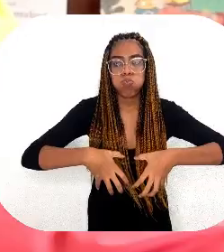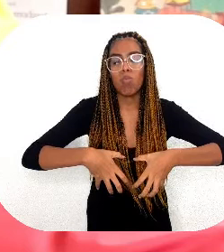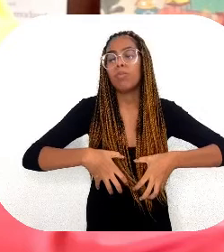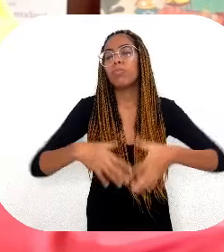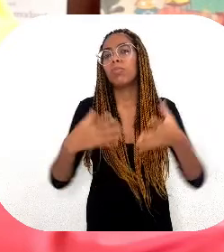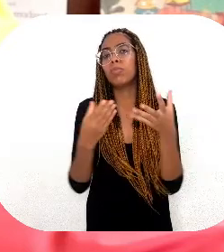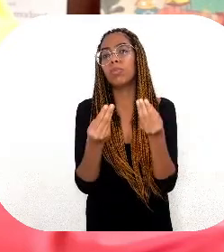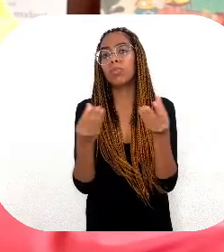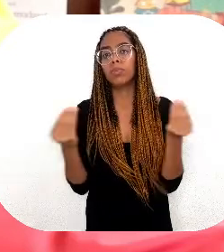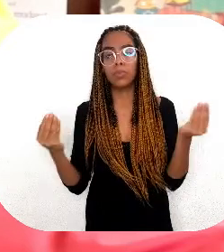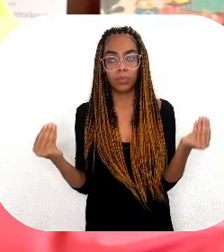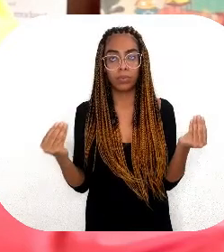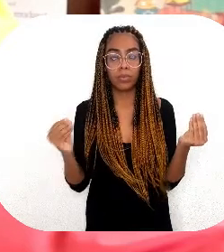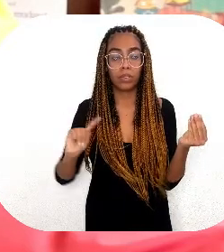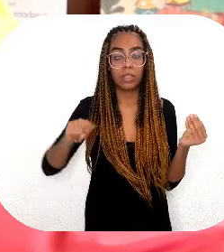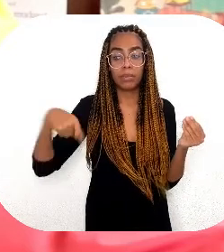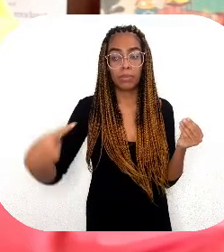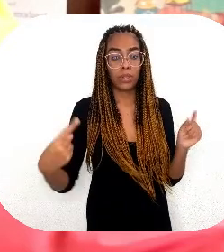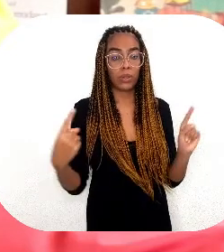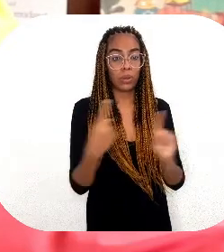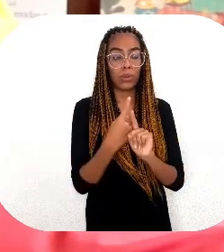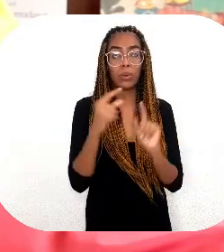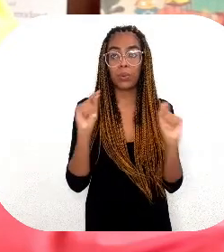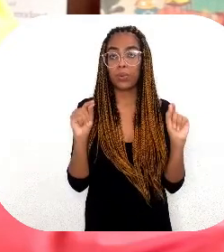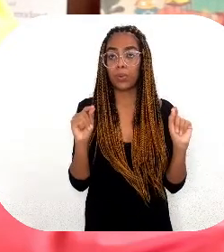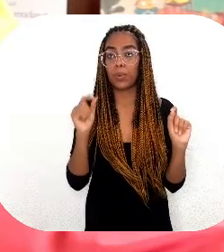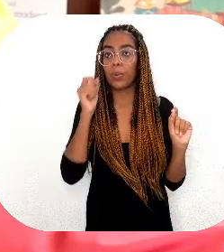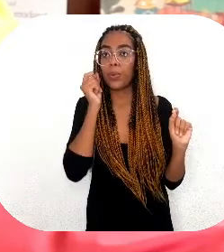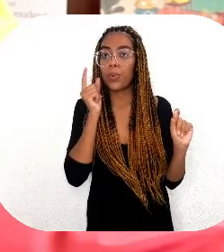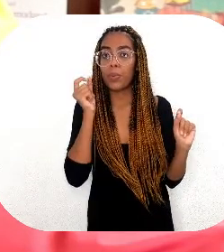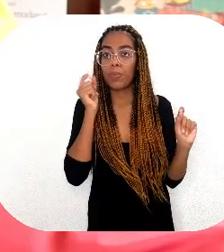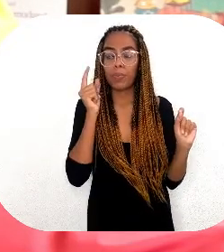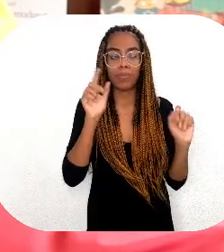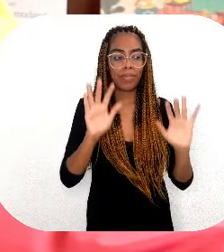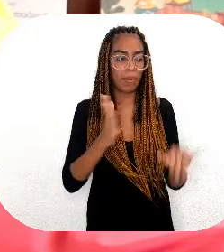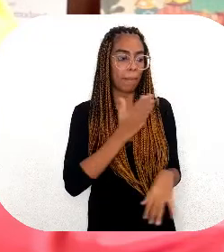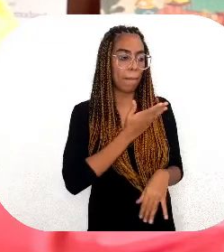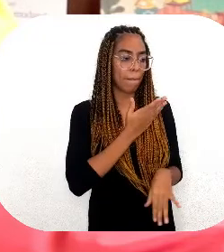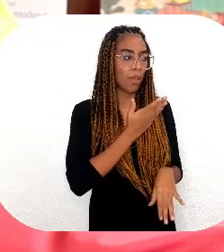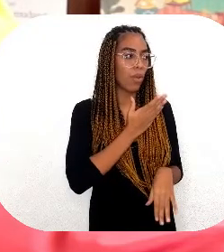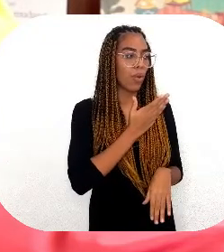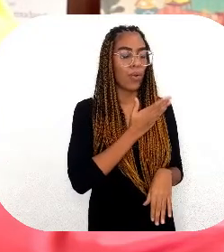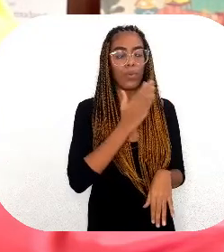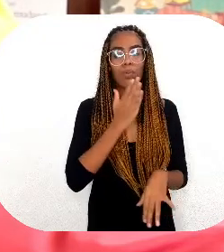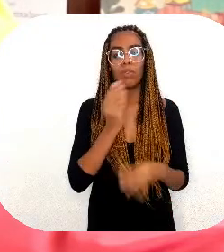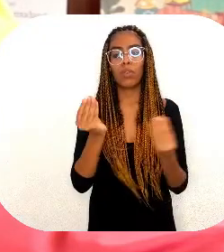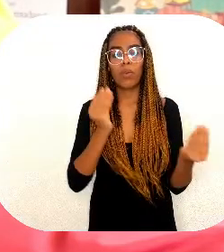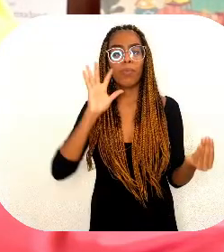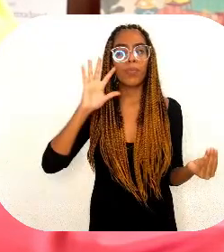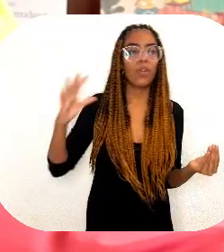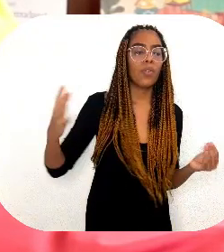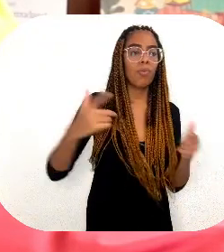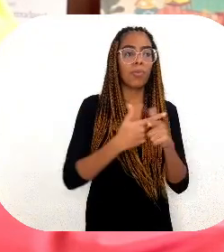Foi para casa, com o bucho brilhando desse tamanho. No dia seguinte, encontrou o gato.